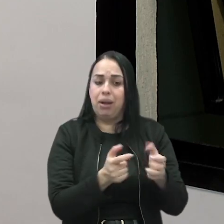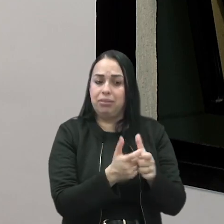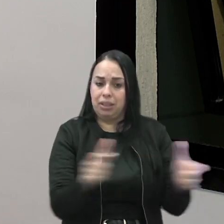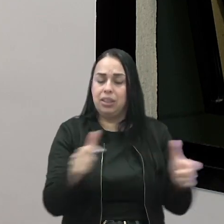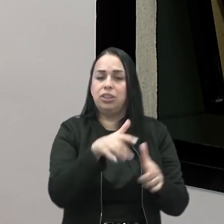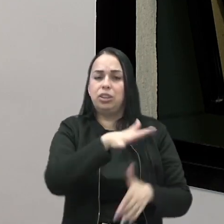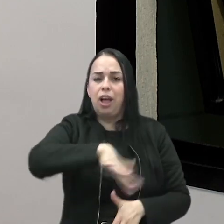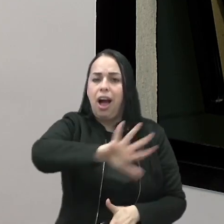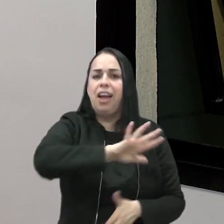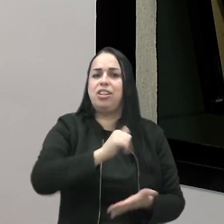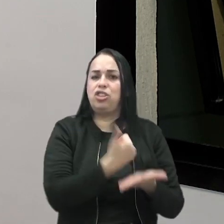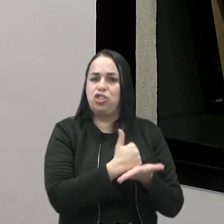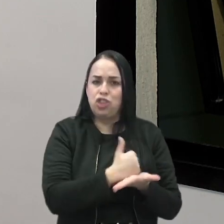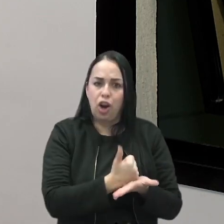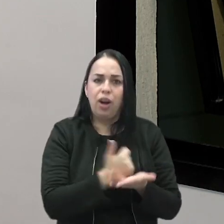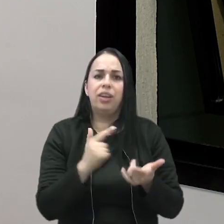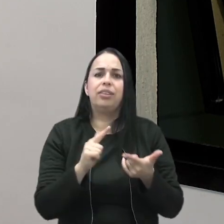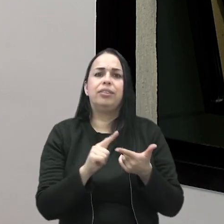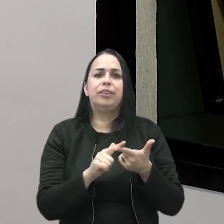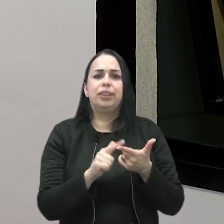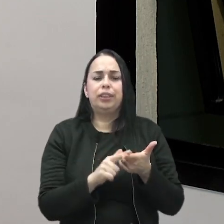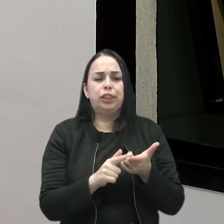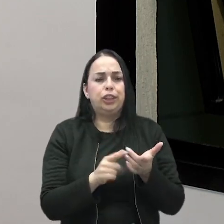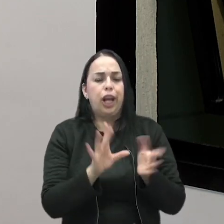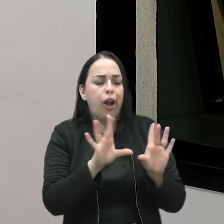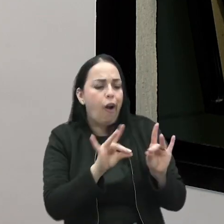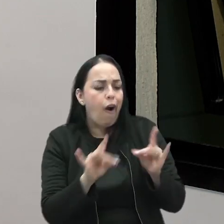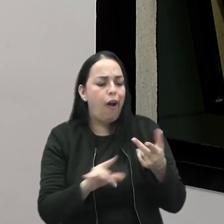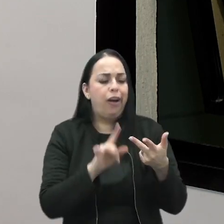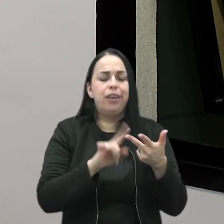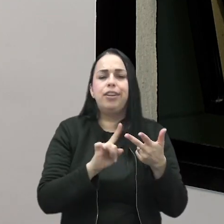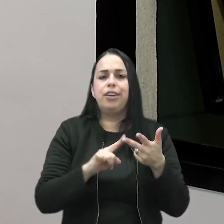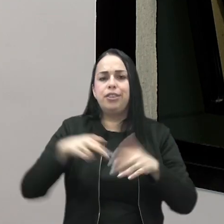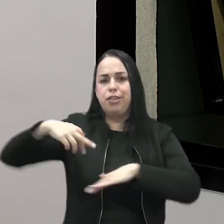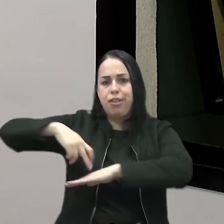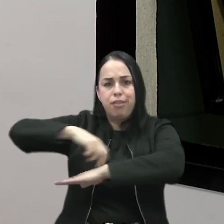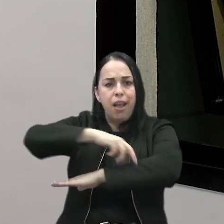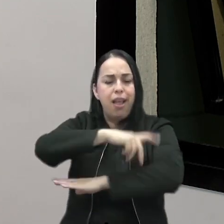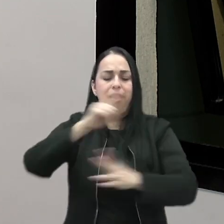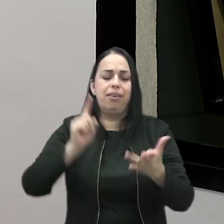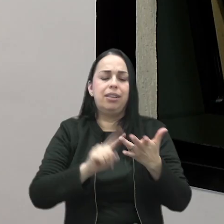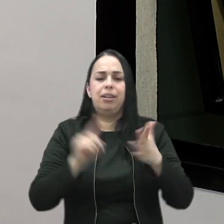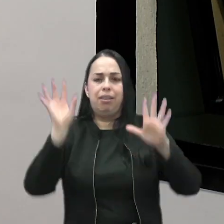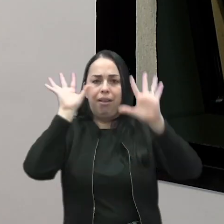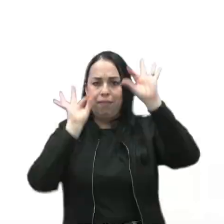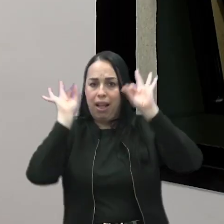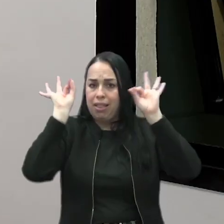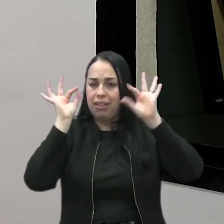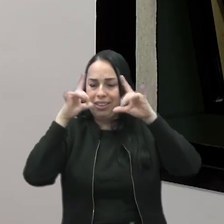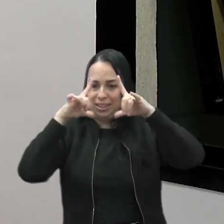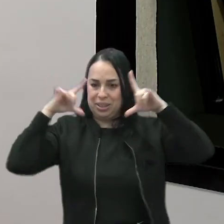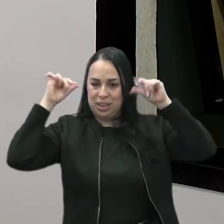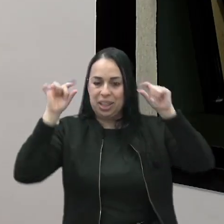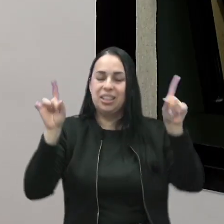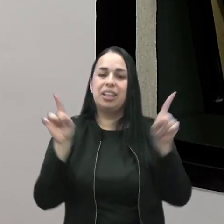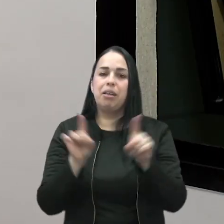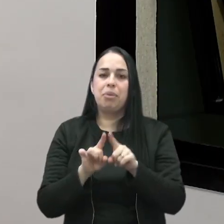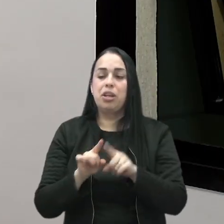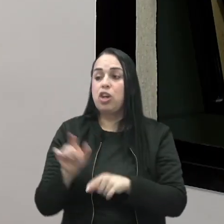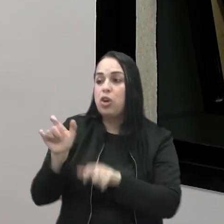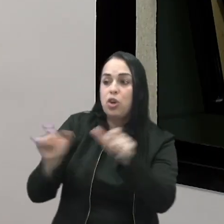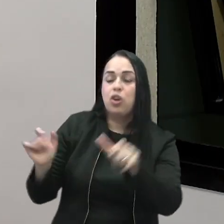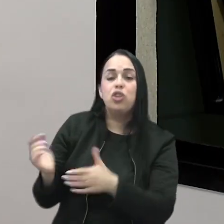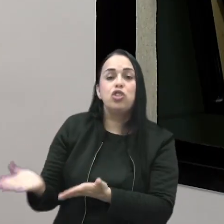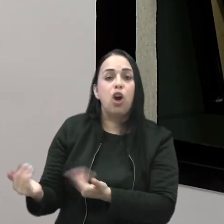nesse setor de jogos, de adesivos, de desfile, de fantasias, enfim. E isso traz também